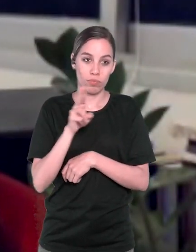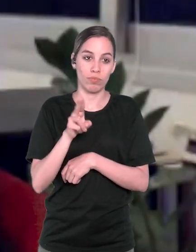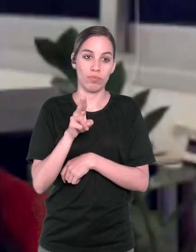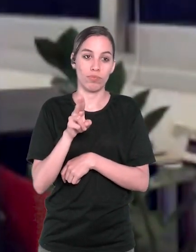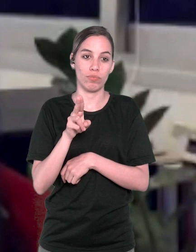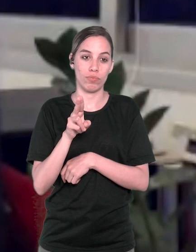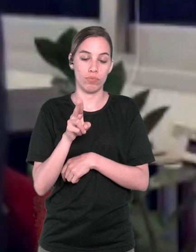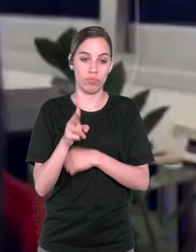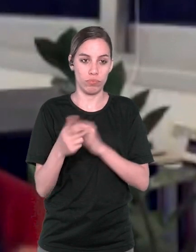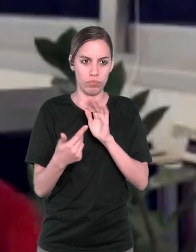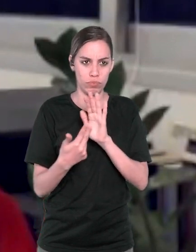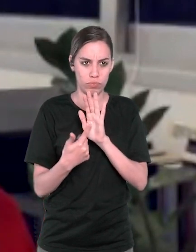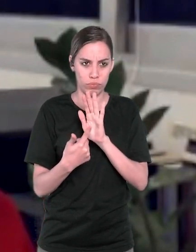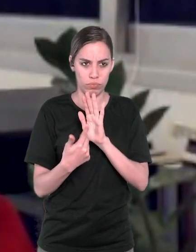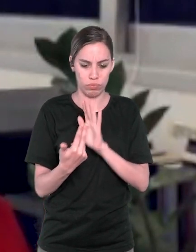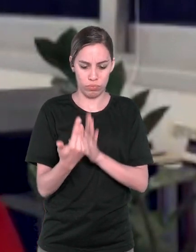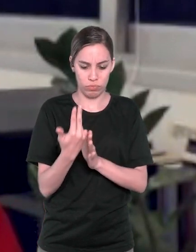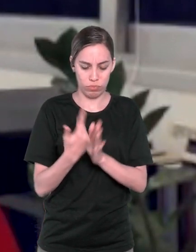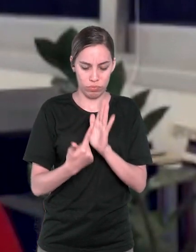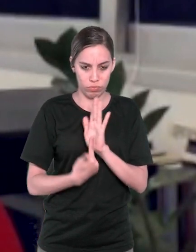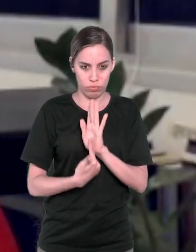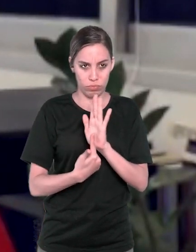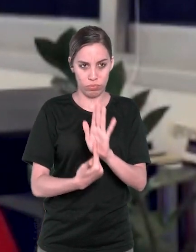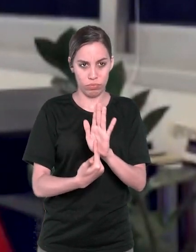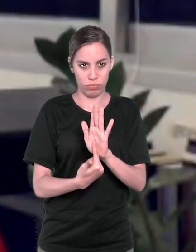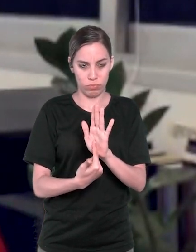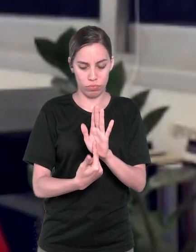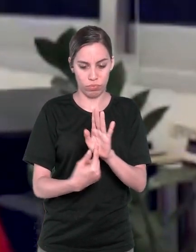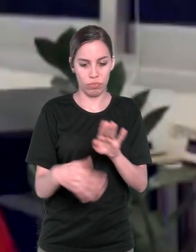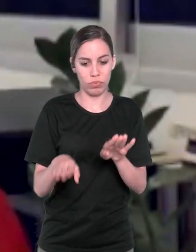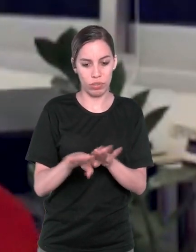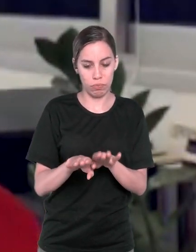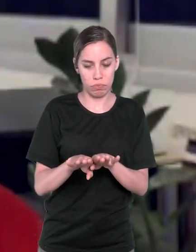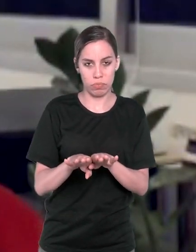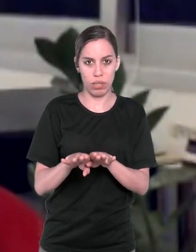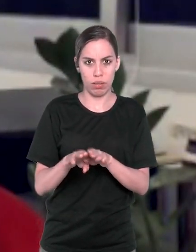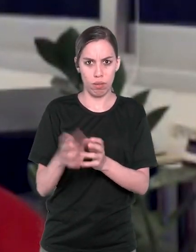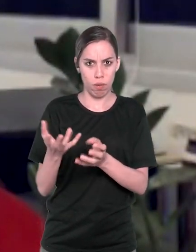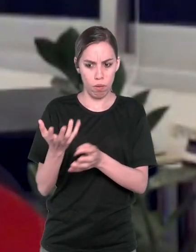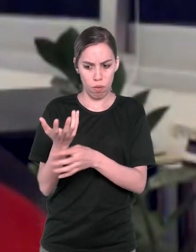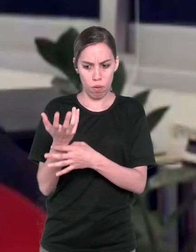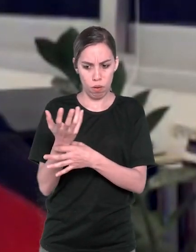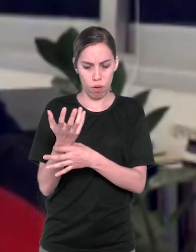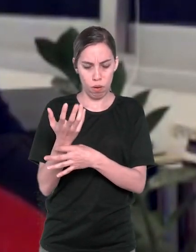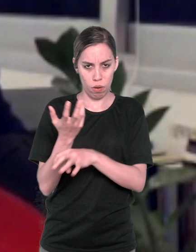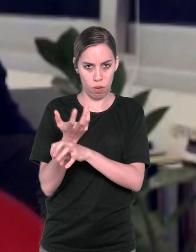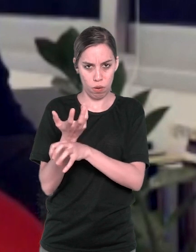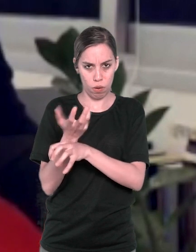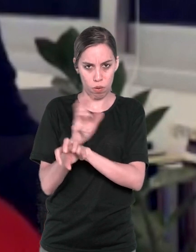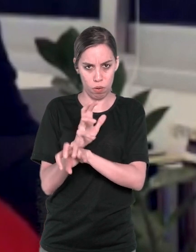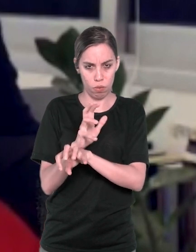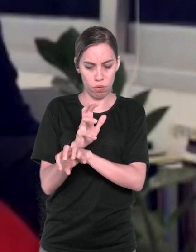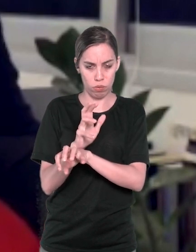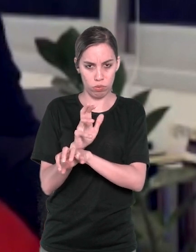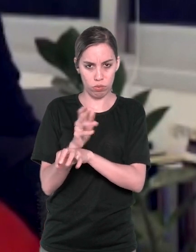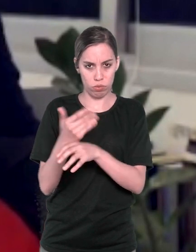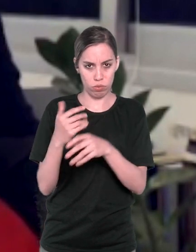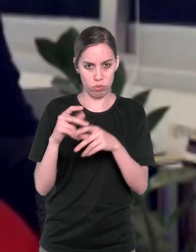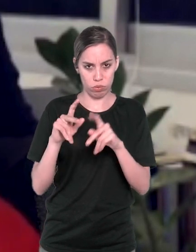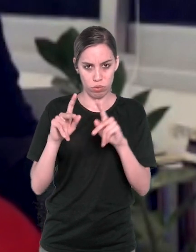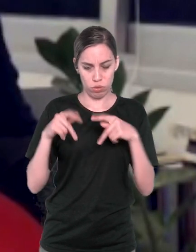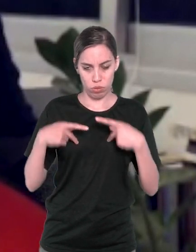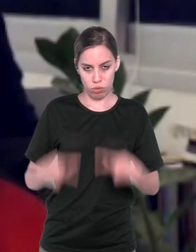Sobreposição das figuras, né, de animais com ossos humanos. Exatamente. No final do livro, há